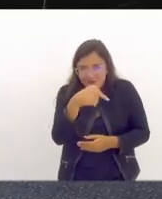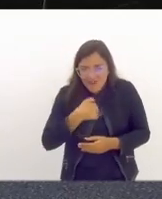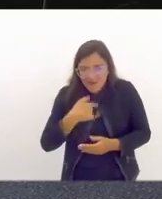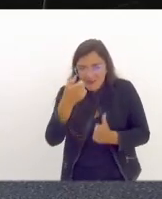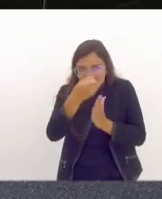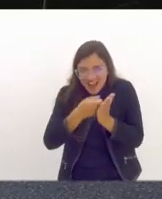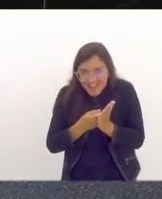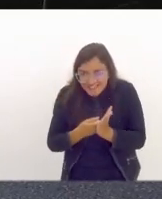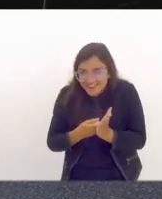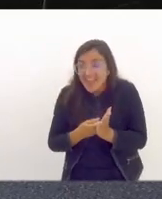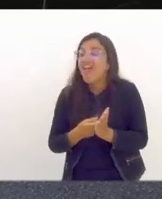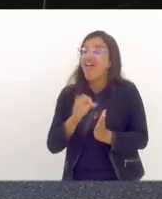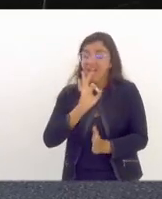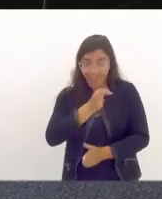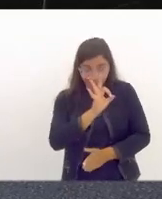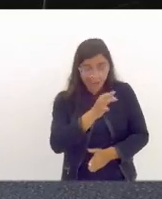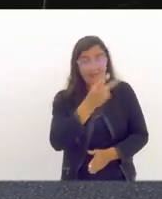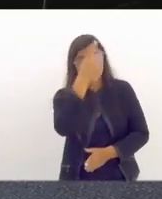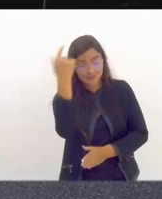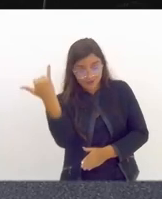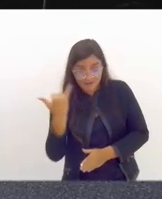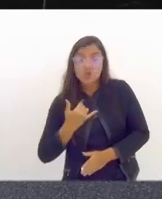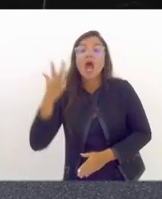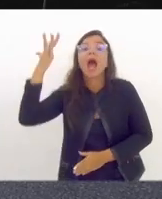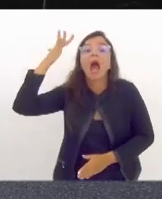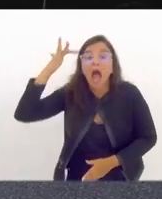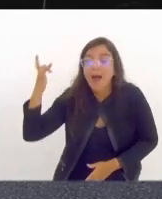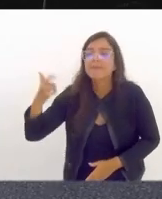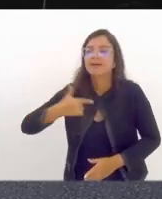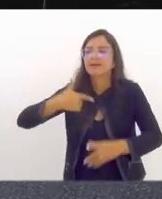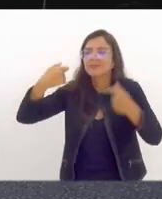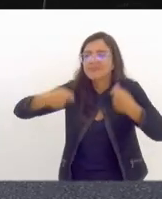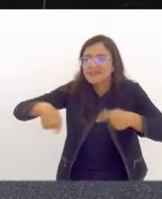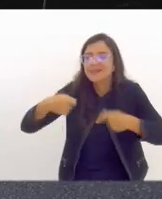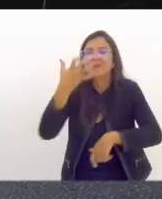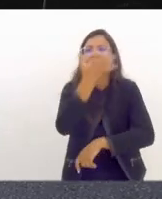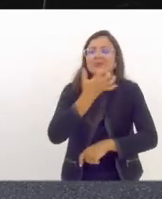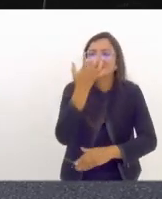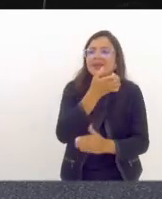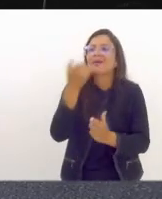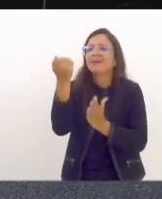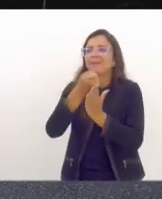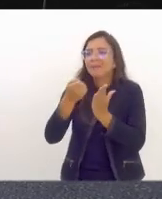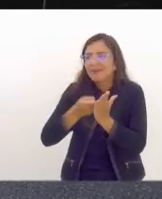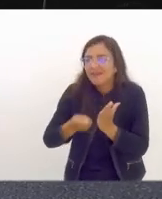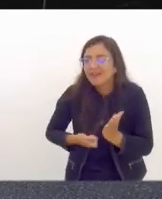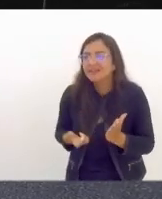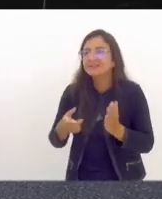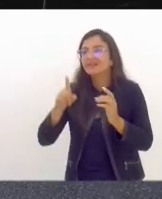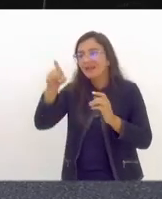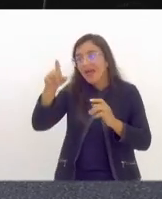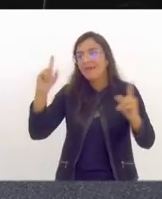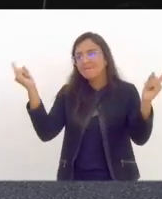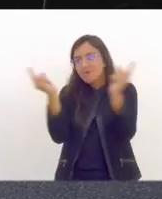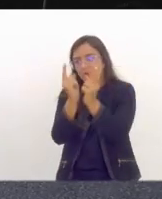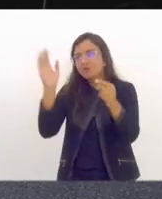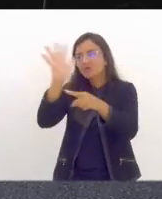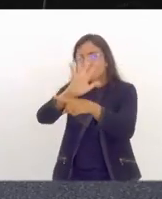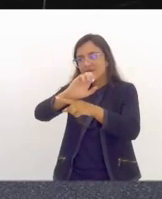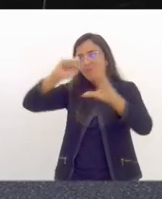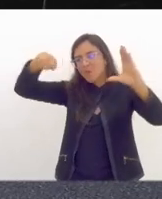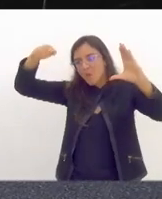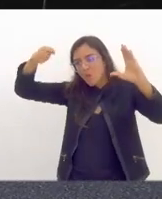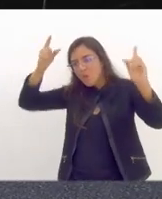Belford Roxo Amanhã temos que ter uma música aqui para esse nosso projeto para essa trilha do nosso curta metragem